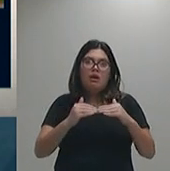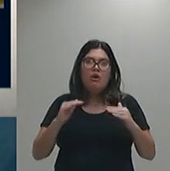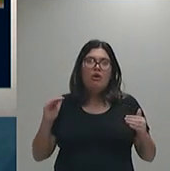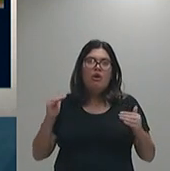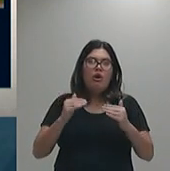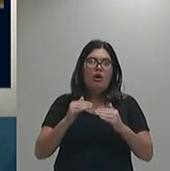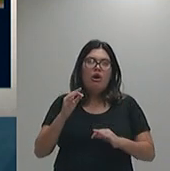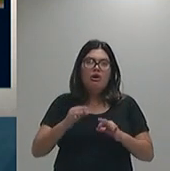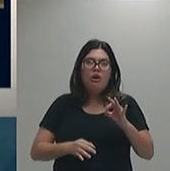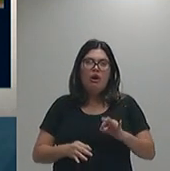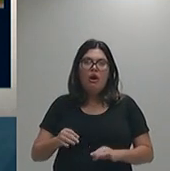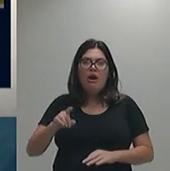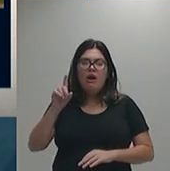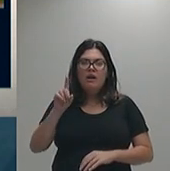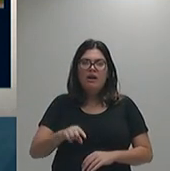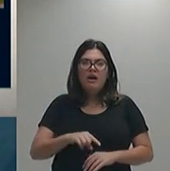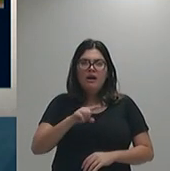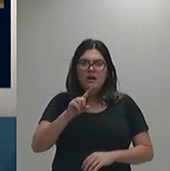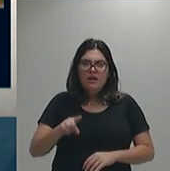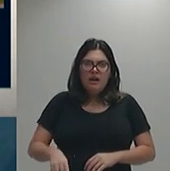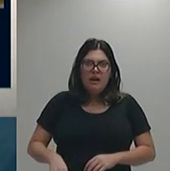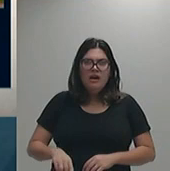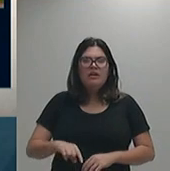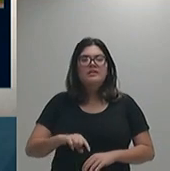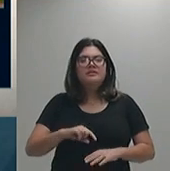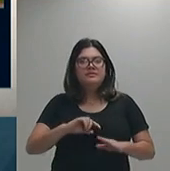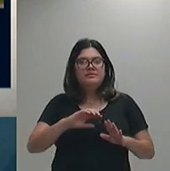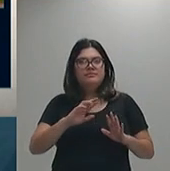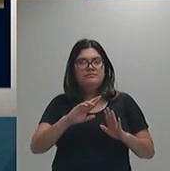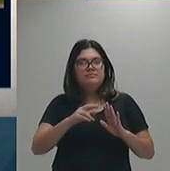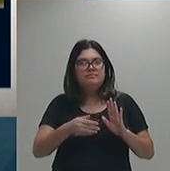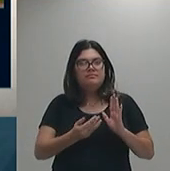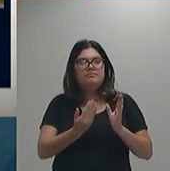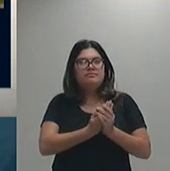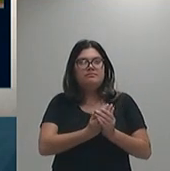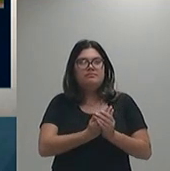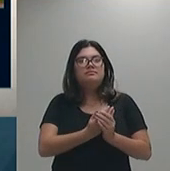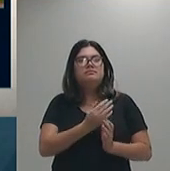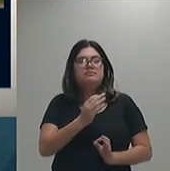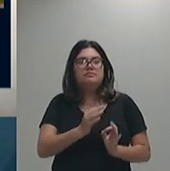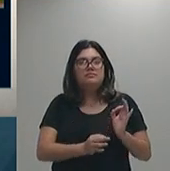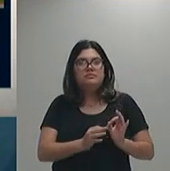extinta a ação rescisória nos termos do voto da relatora